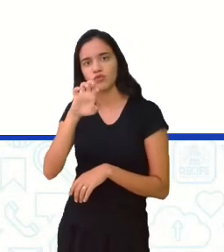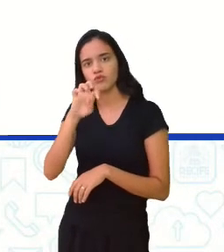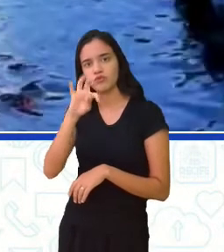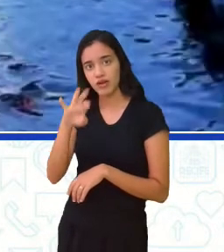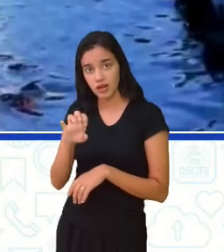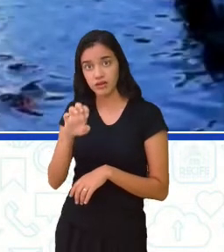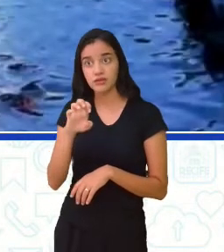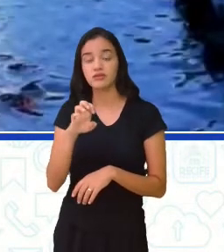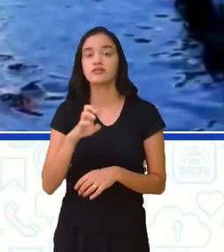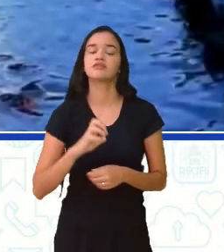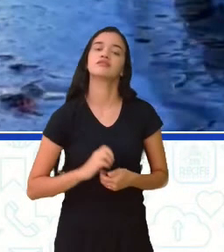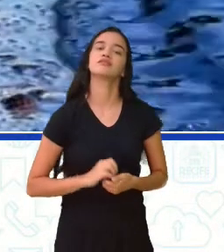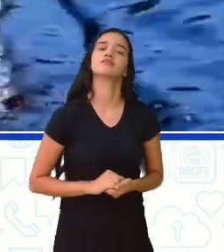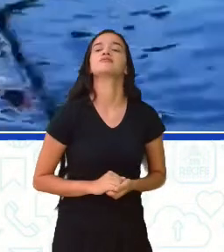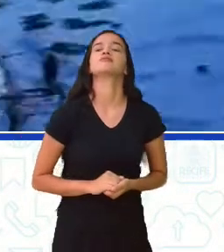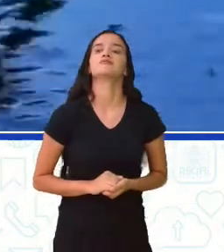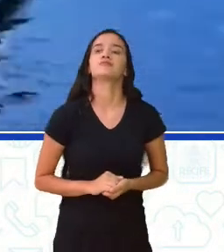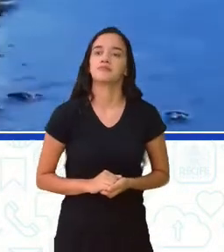barato.